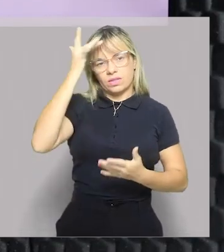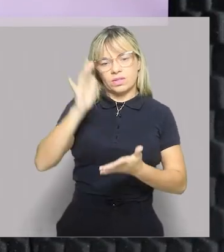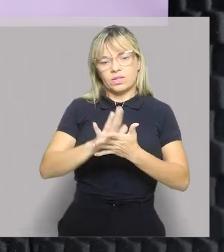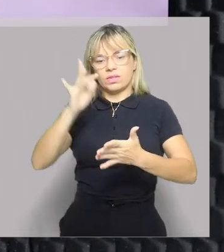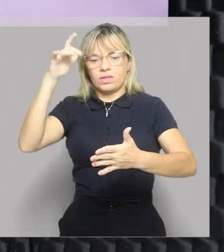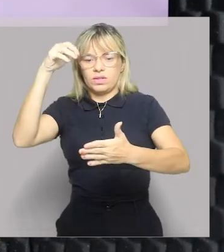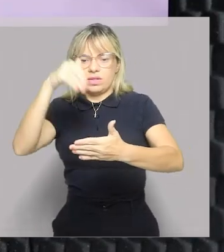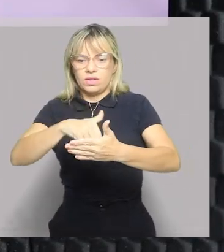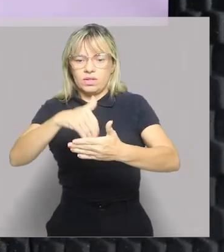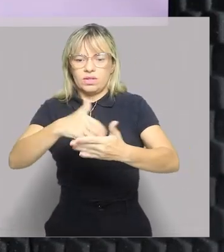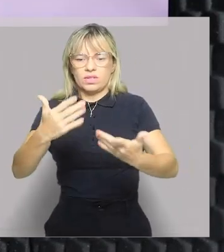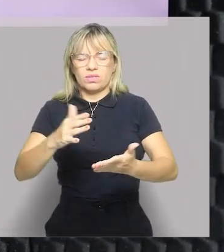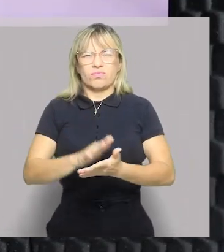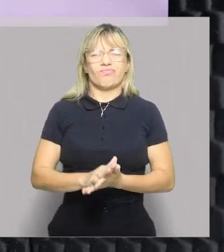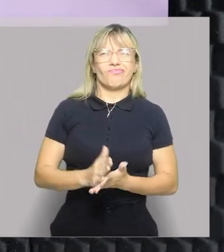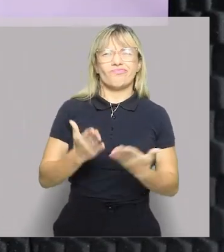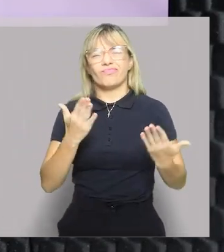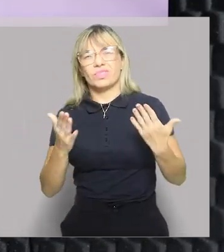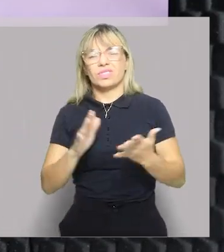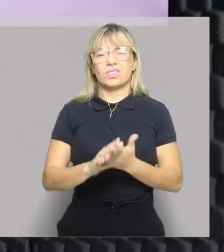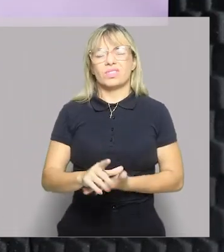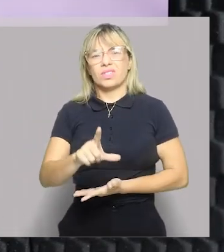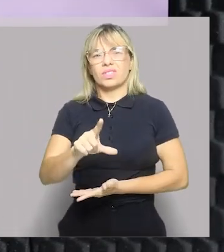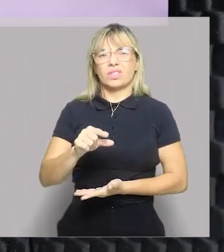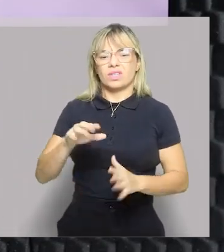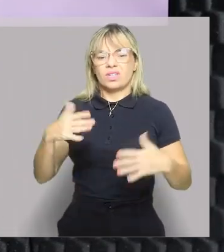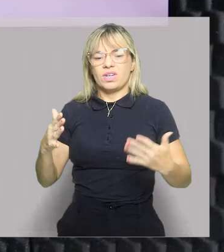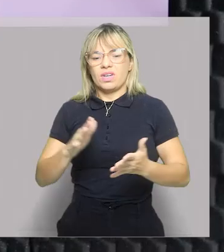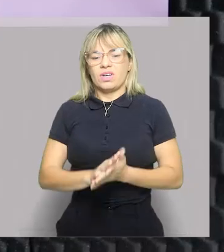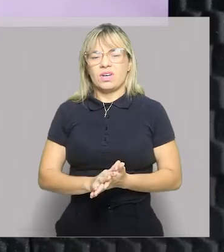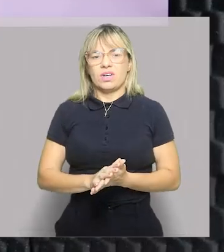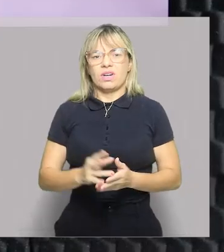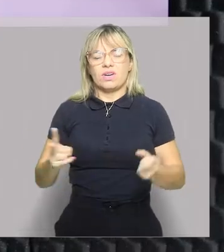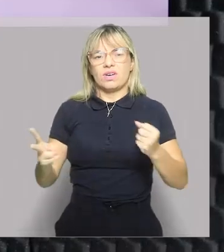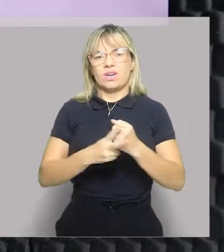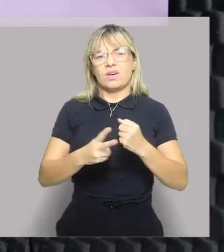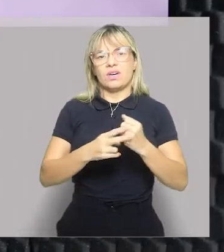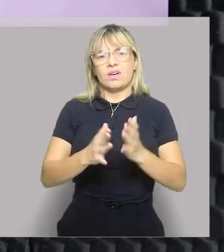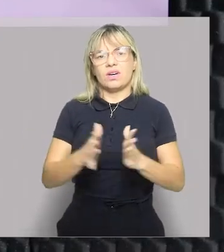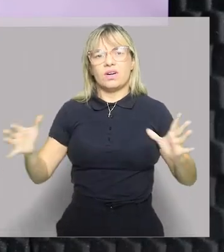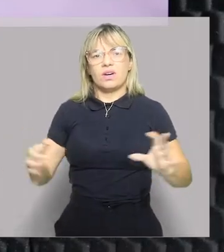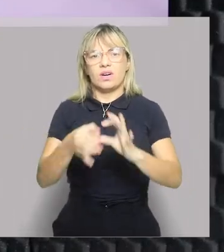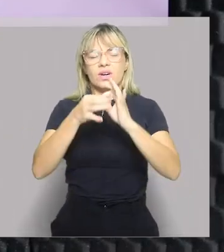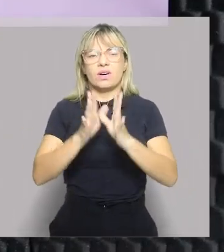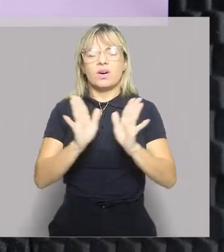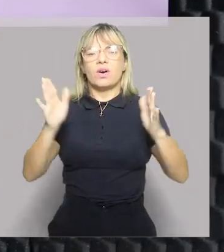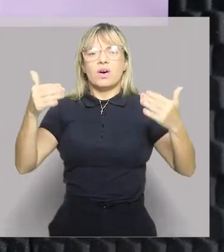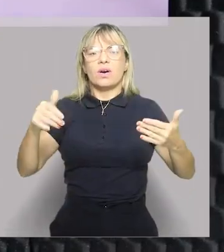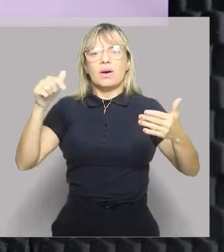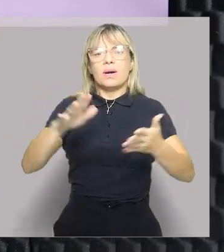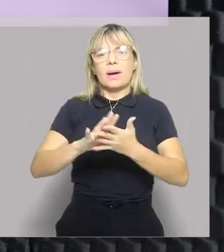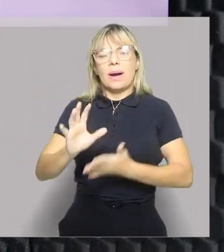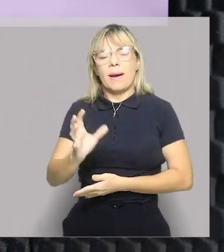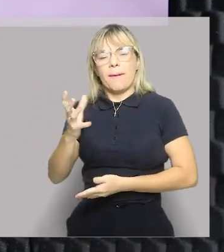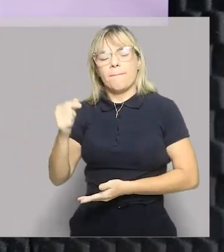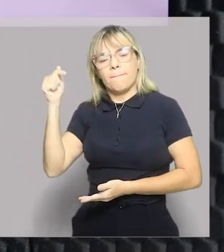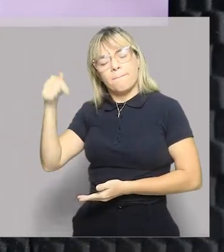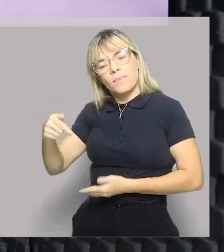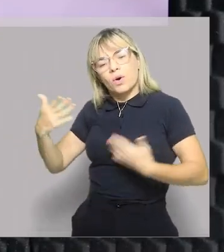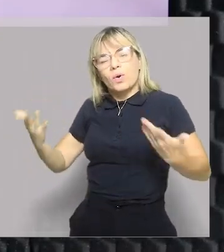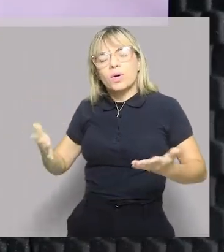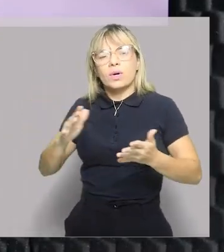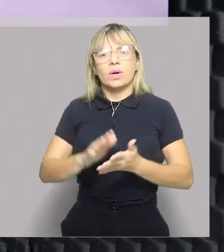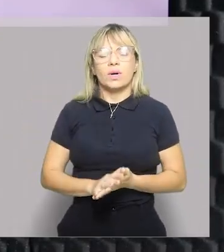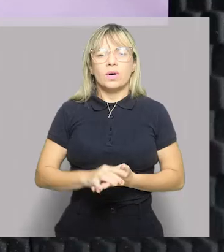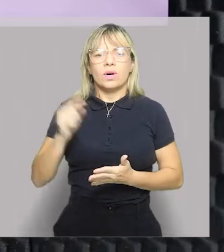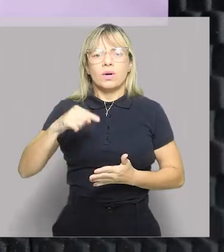um verbo de ligação. Atenção para o seguinte fato: o que determina a